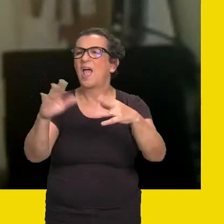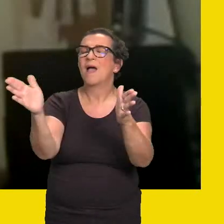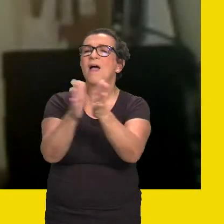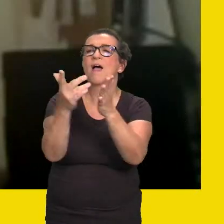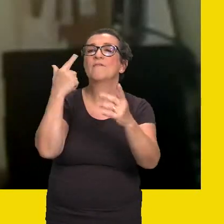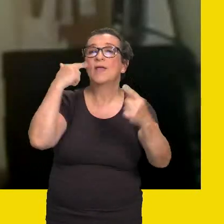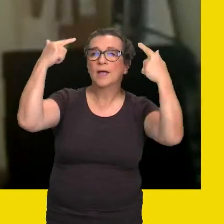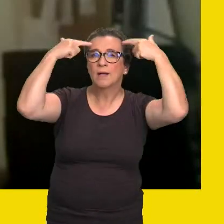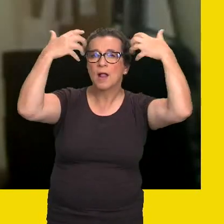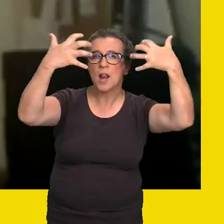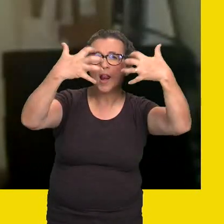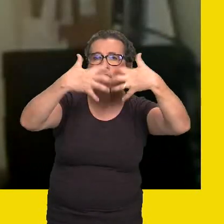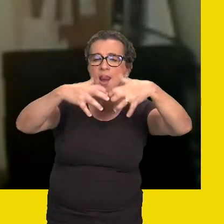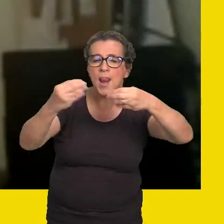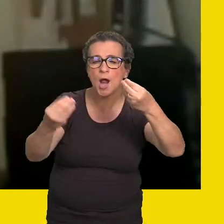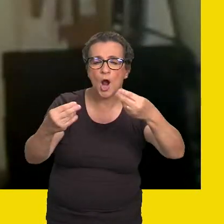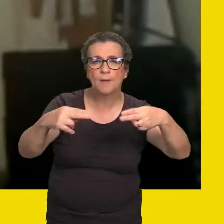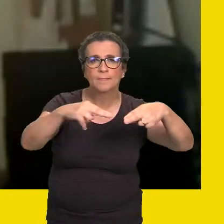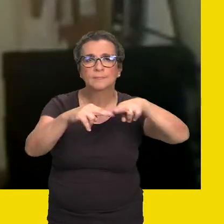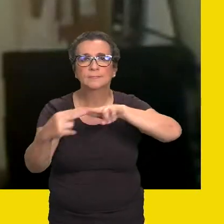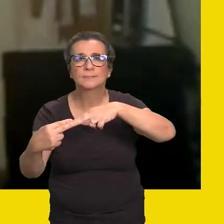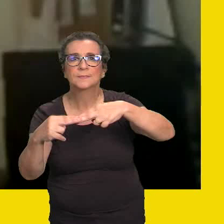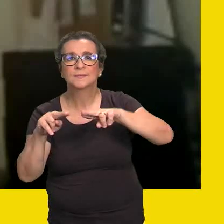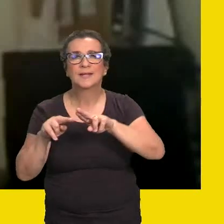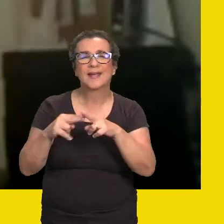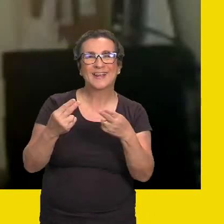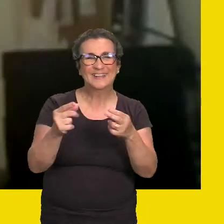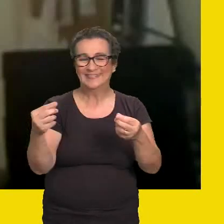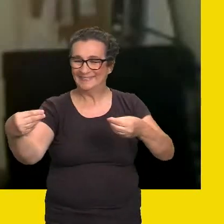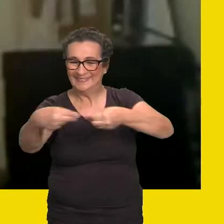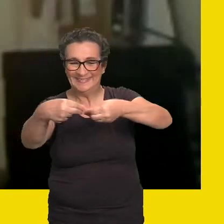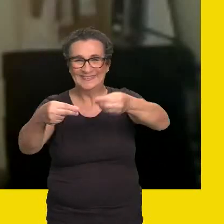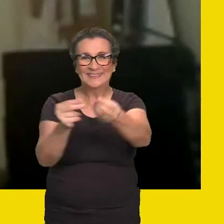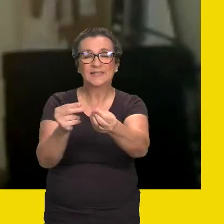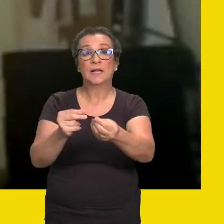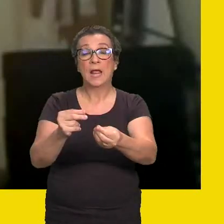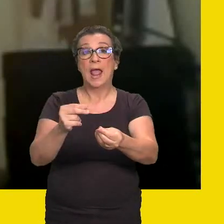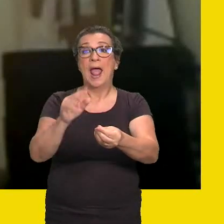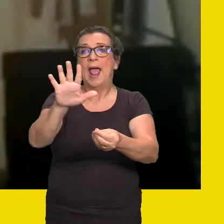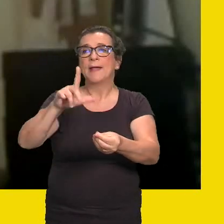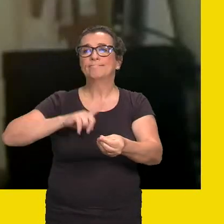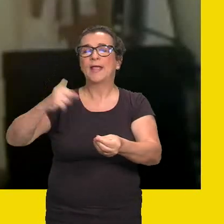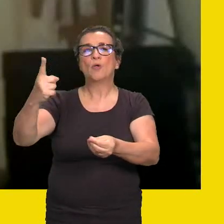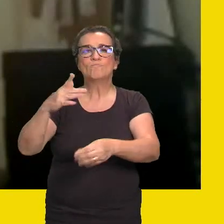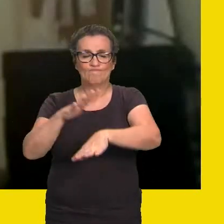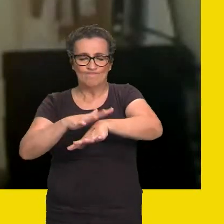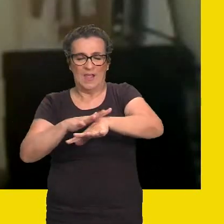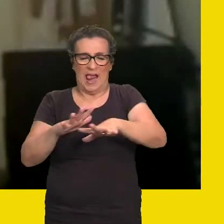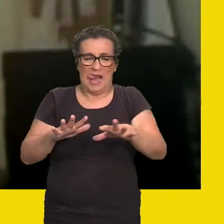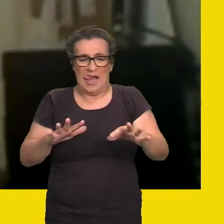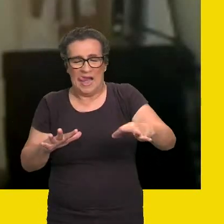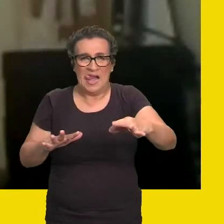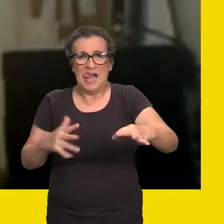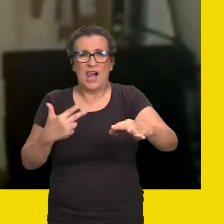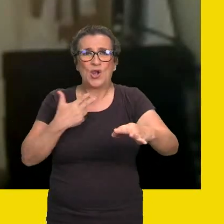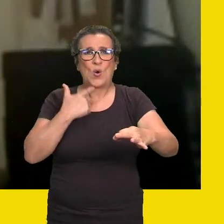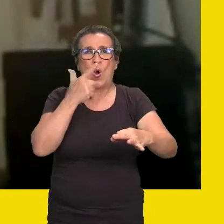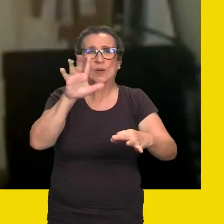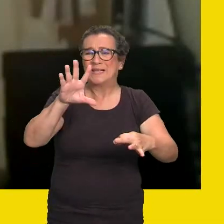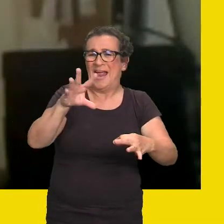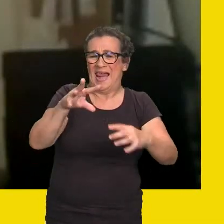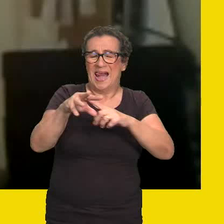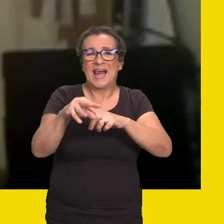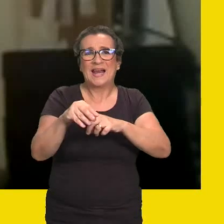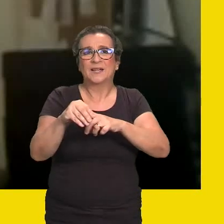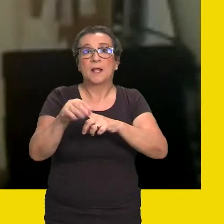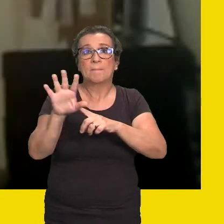raciocínio lógico com um quebra-cabeça. E um aluno que tem problema motor, ele já não consegue pegar as peças, mas ele